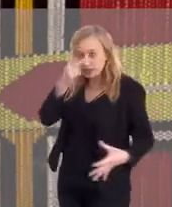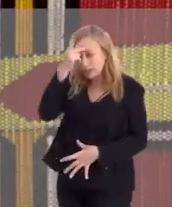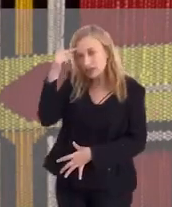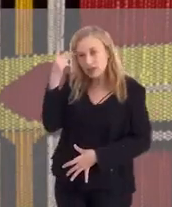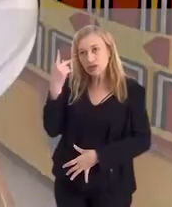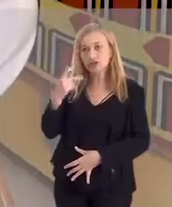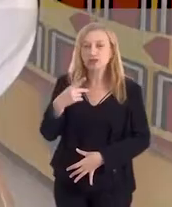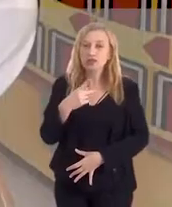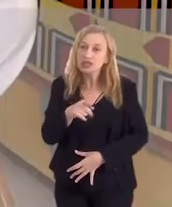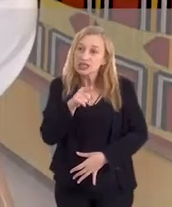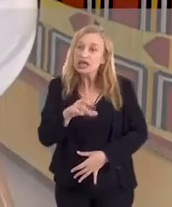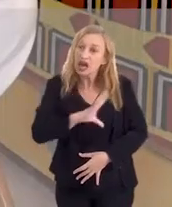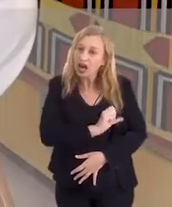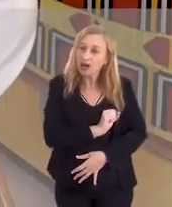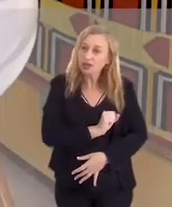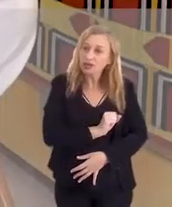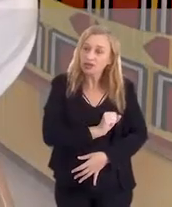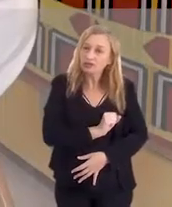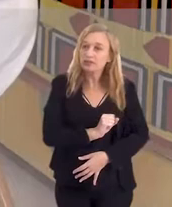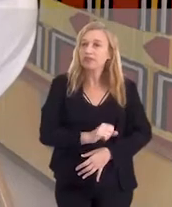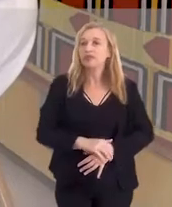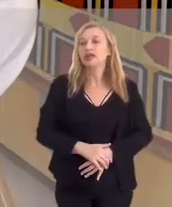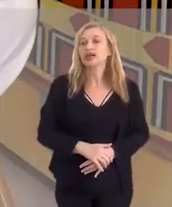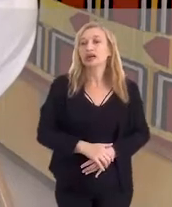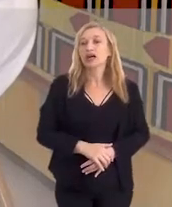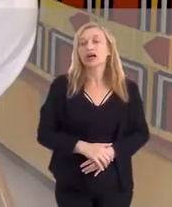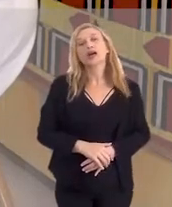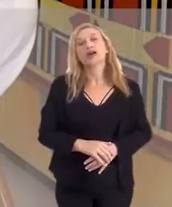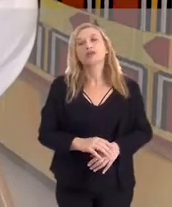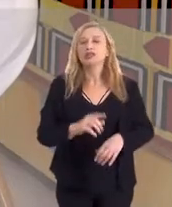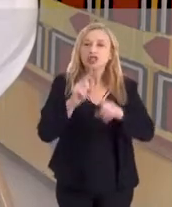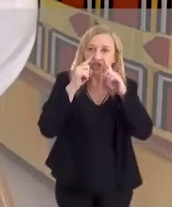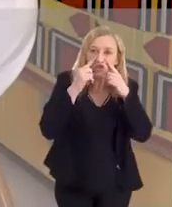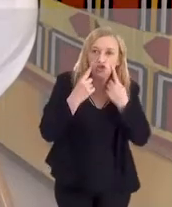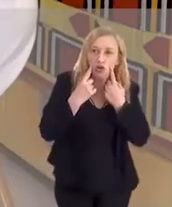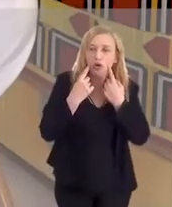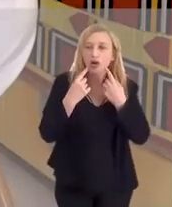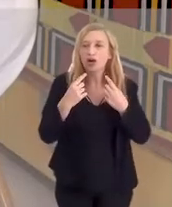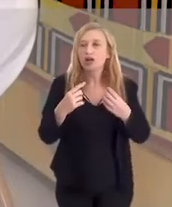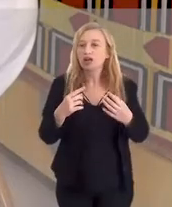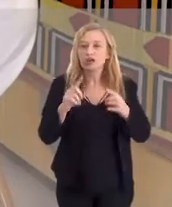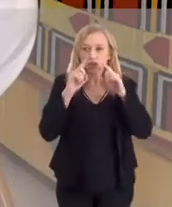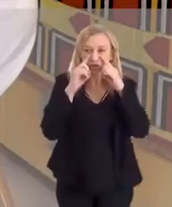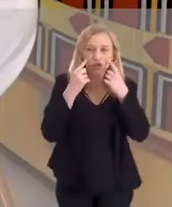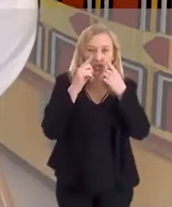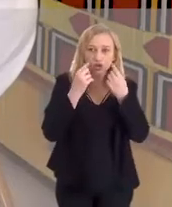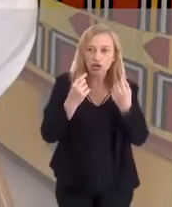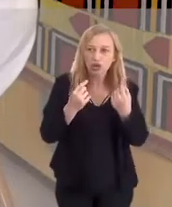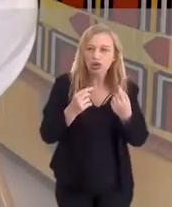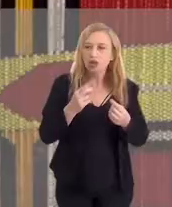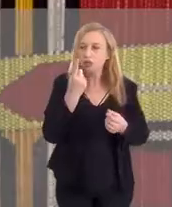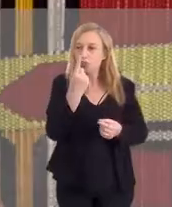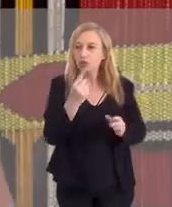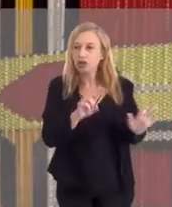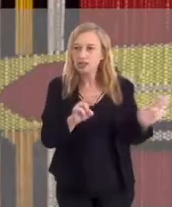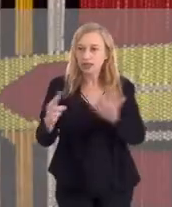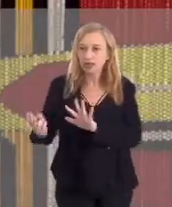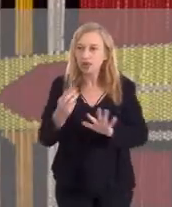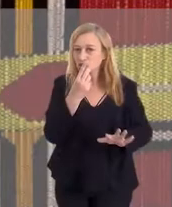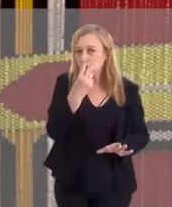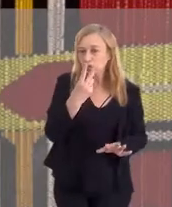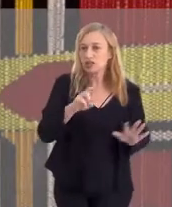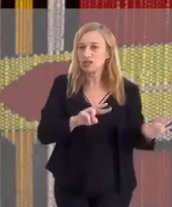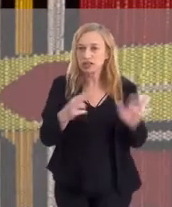da pessoa que você ama ali, né? Certo. Aí na hora você chora tudo que você tem para chorar ali. Você chora durante